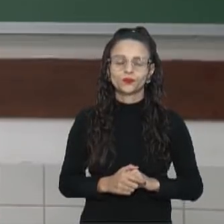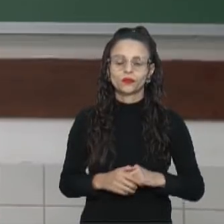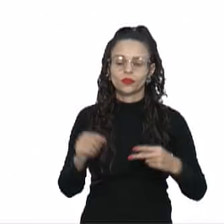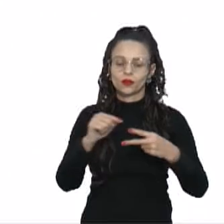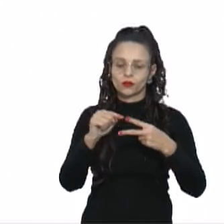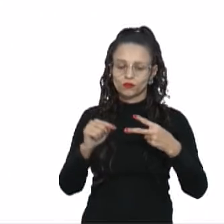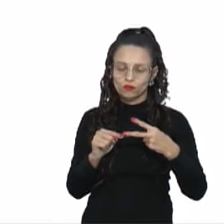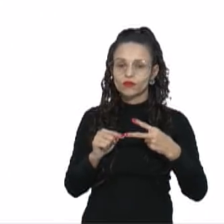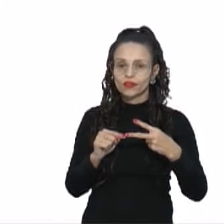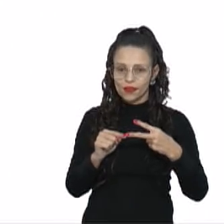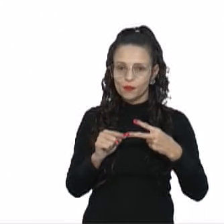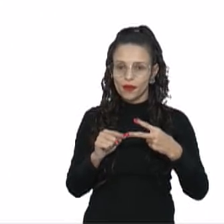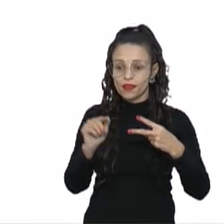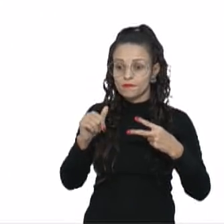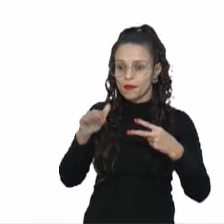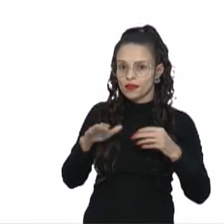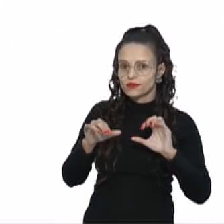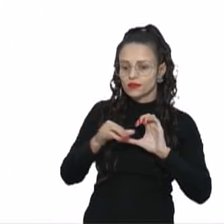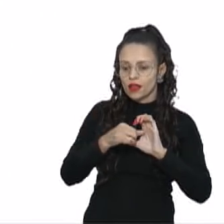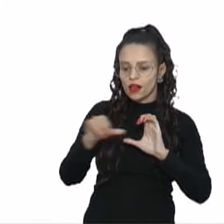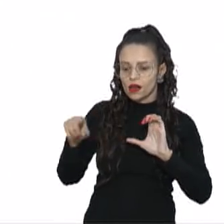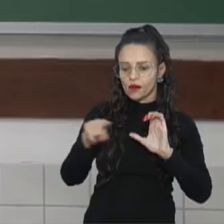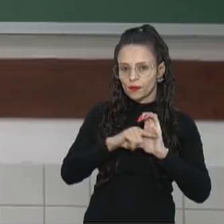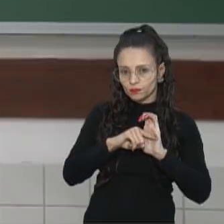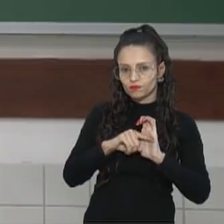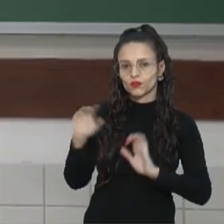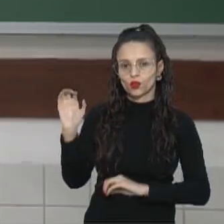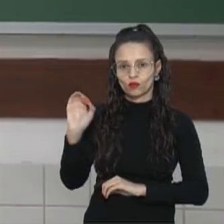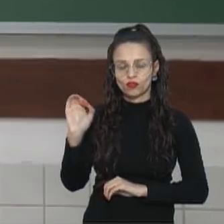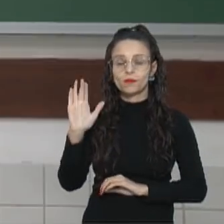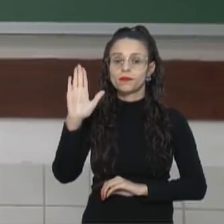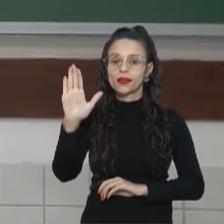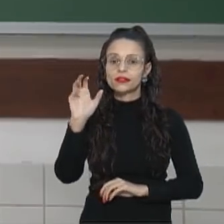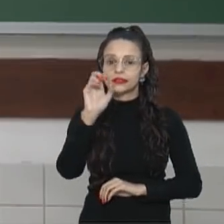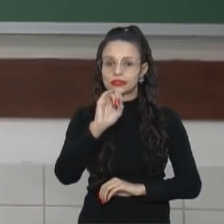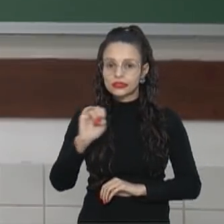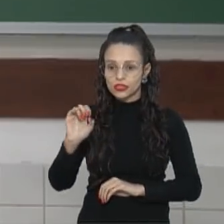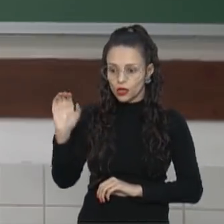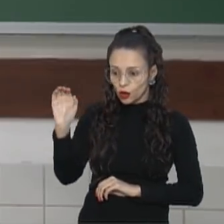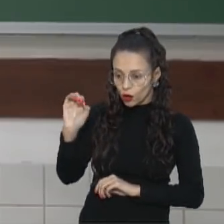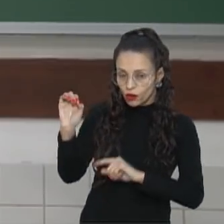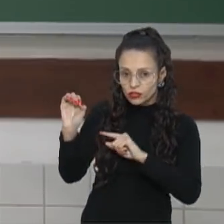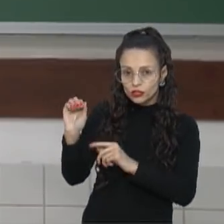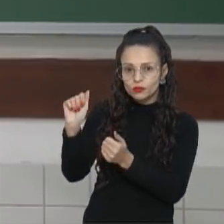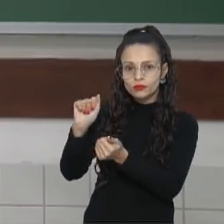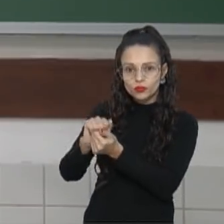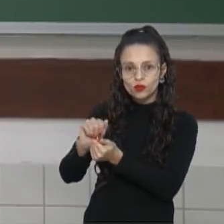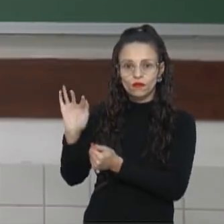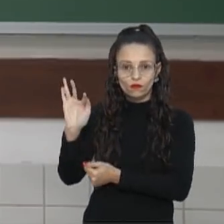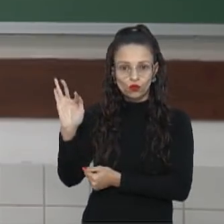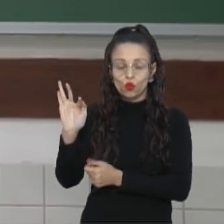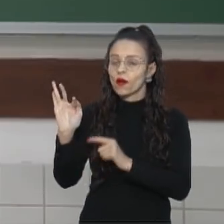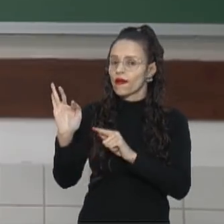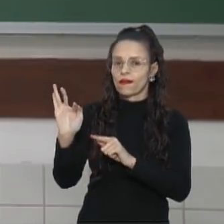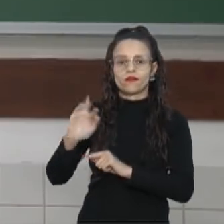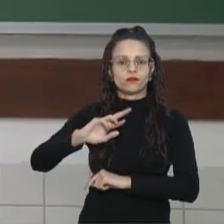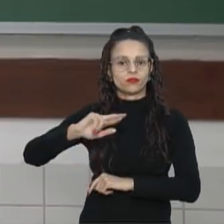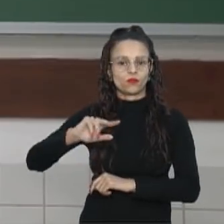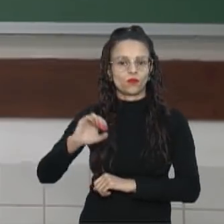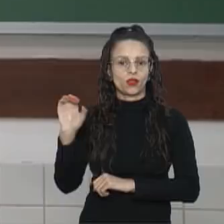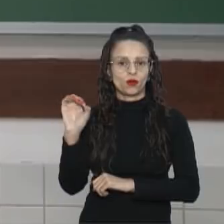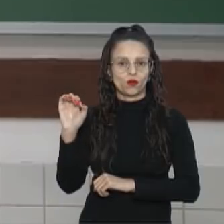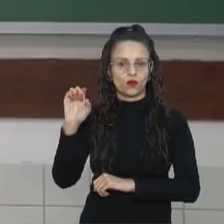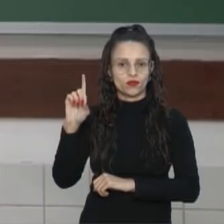o oxigênio. Agora, lembra da exceção? Se tiver oxigênio com flúor, não é óxido. Por quê? Porque o flúor é